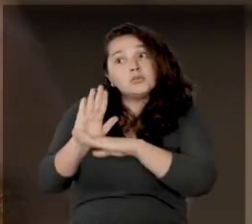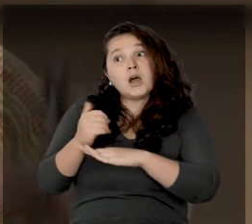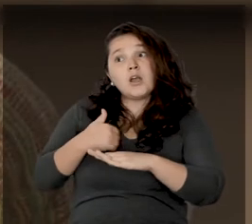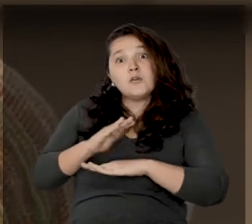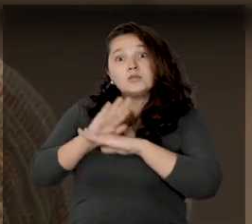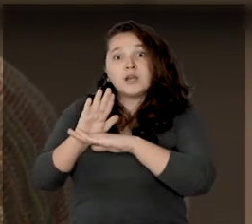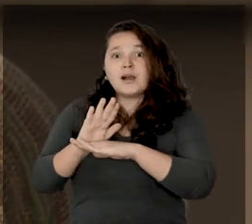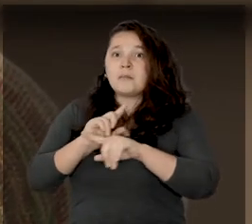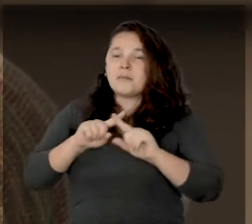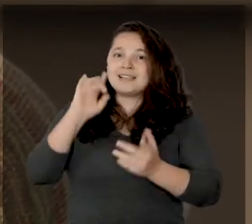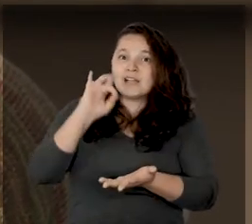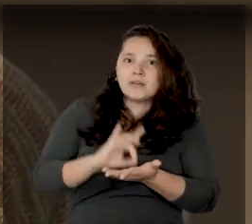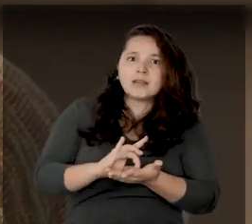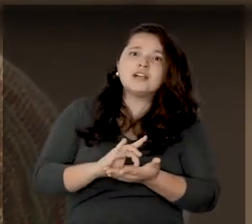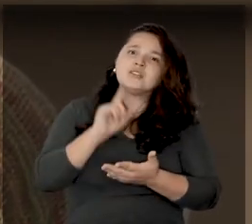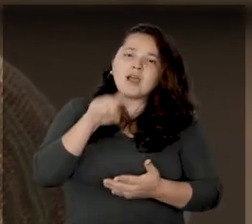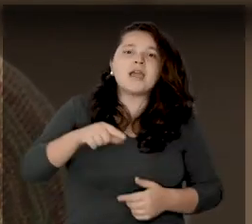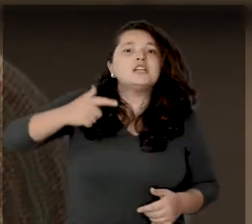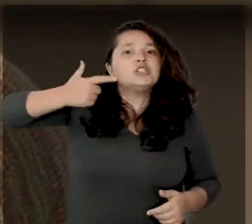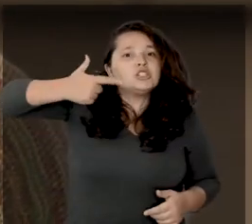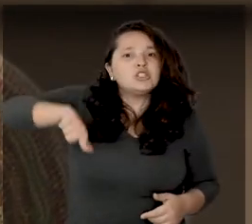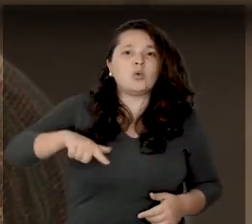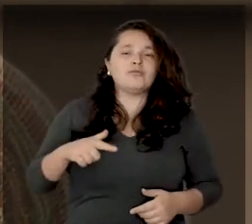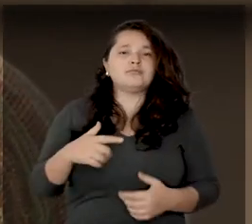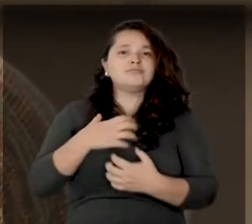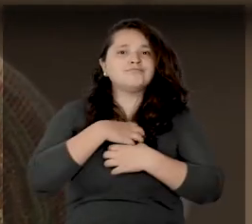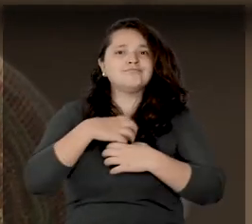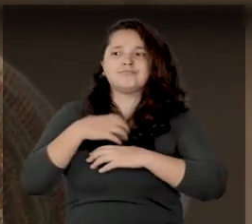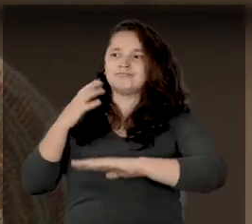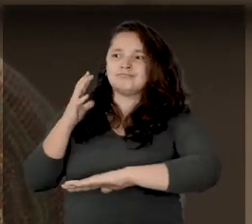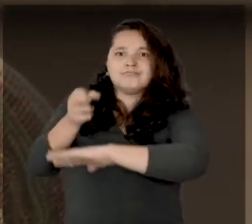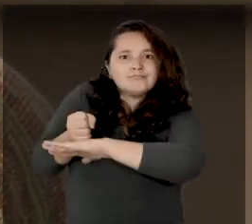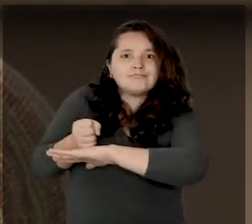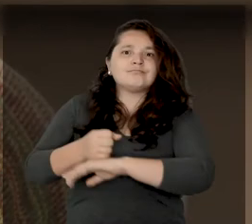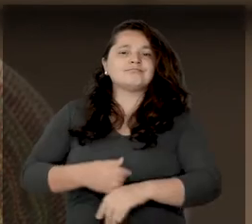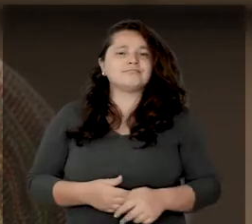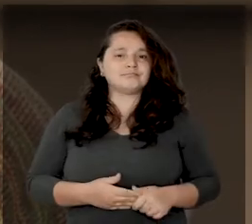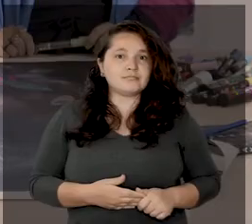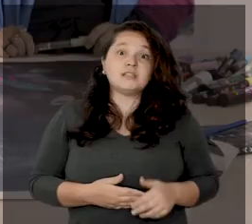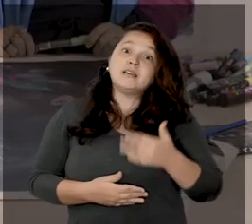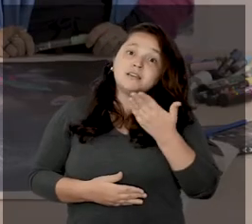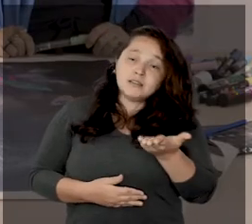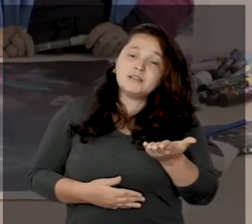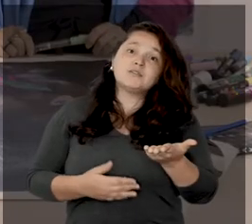Muitas coisas passam assim pela minha cabeça e é sempre um desafio, né, resumir isso tudo para